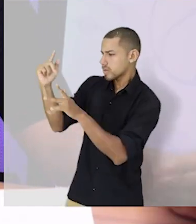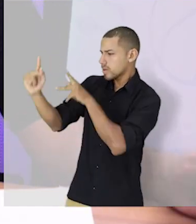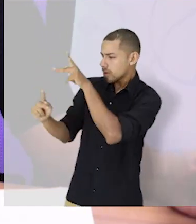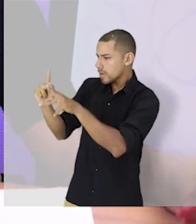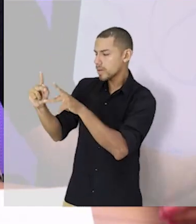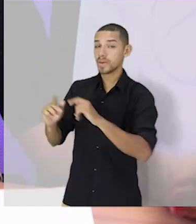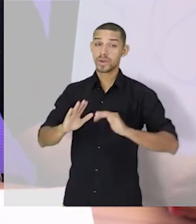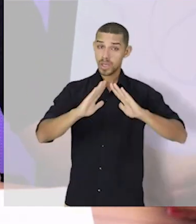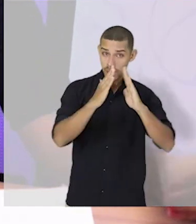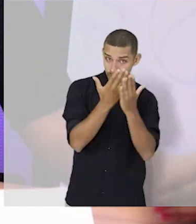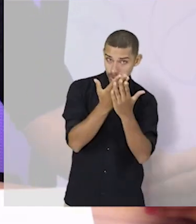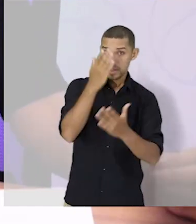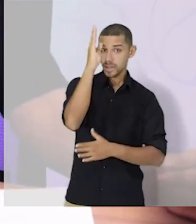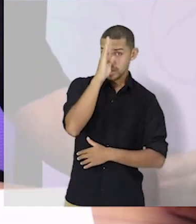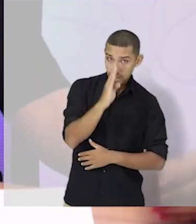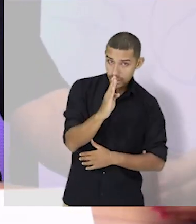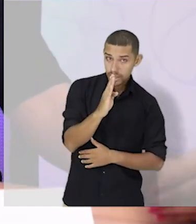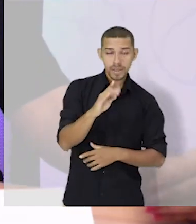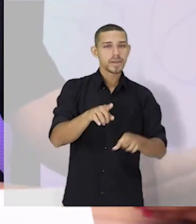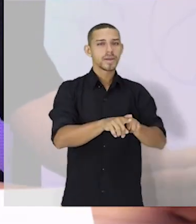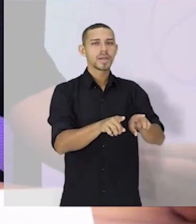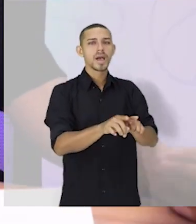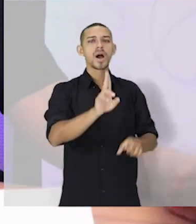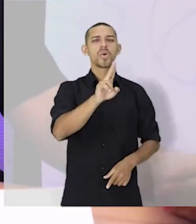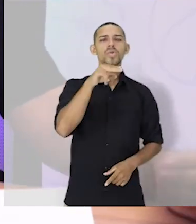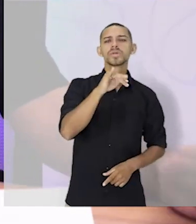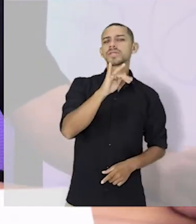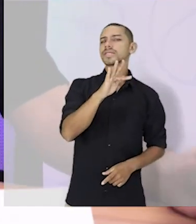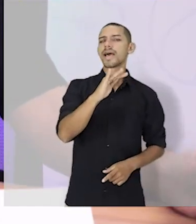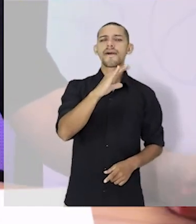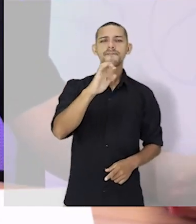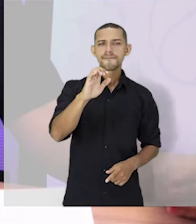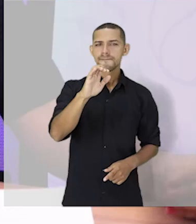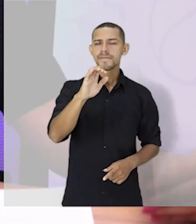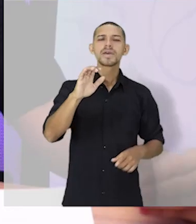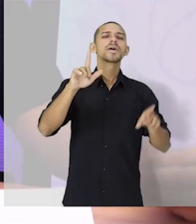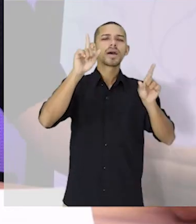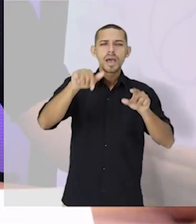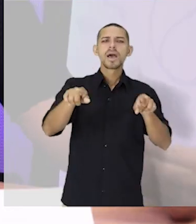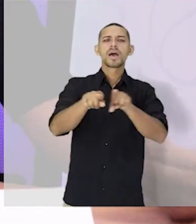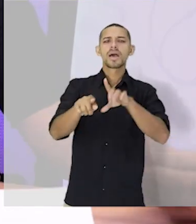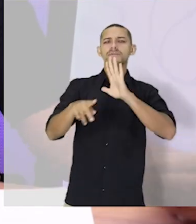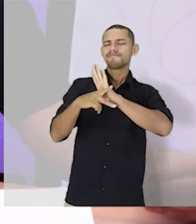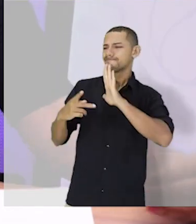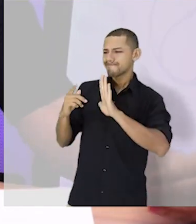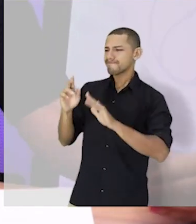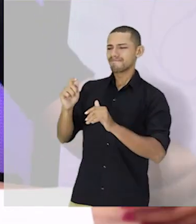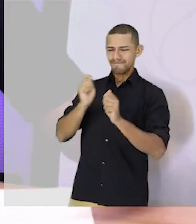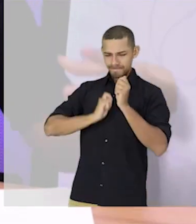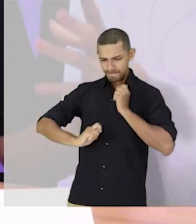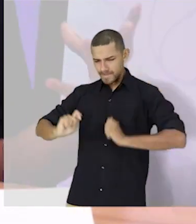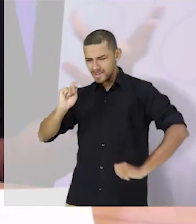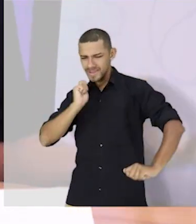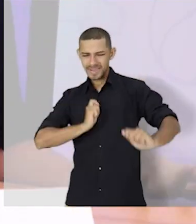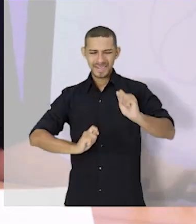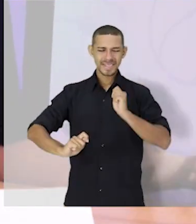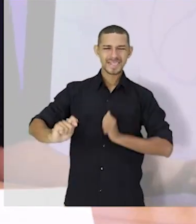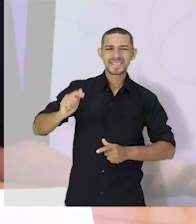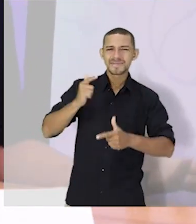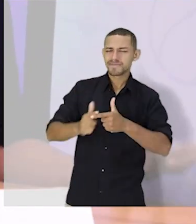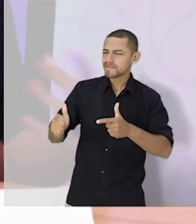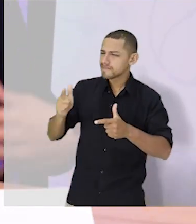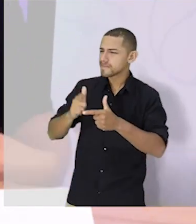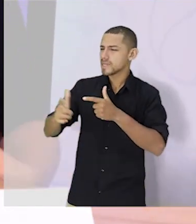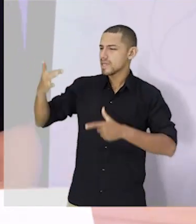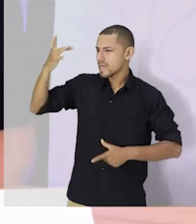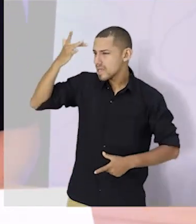e a Unicef, a ansiedade ela é inerente à existência humana, podendo prejudicar a saúde mental das